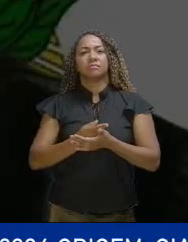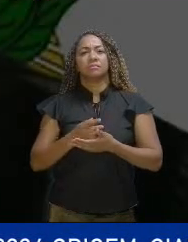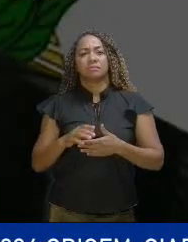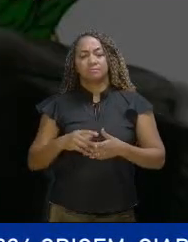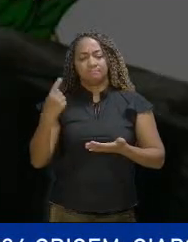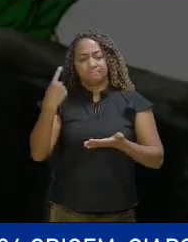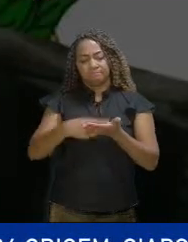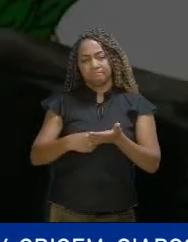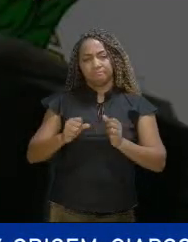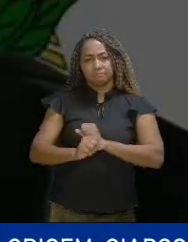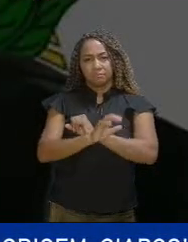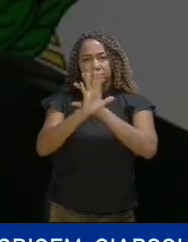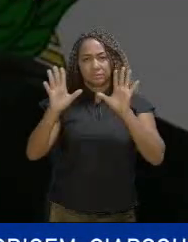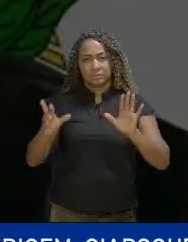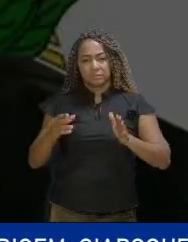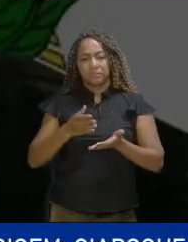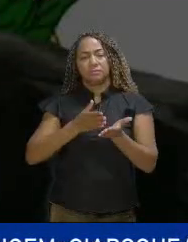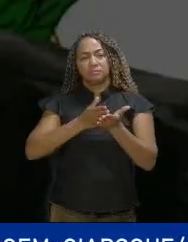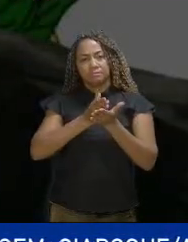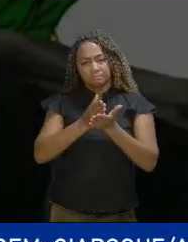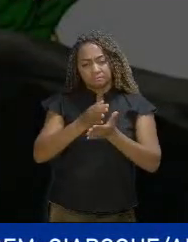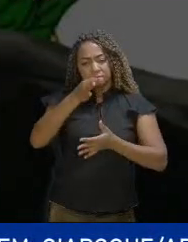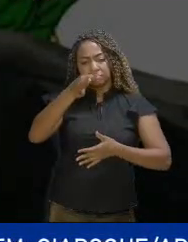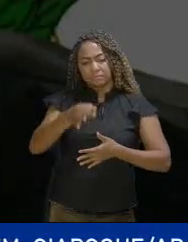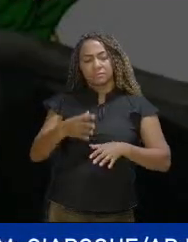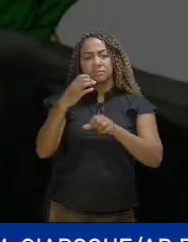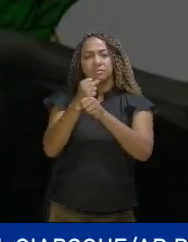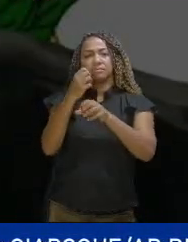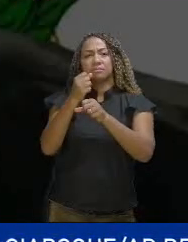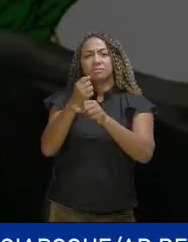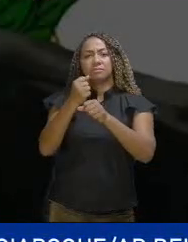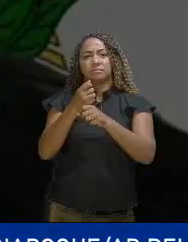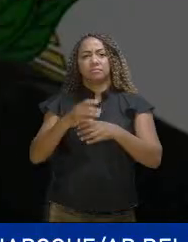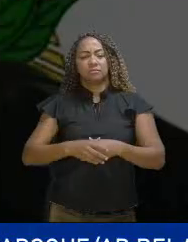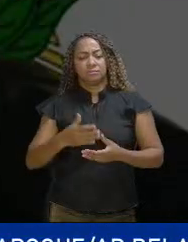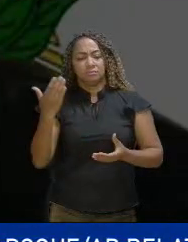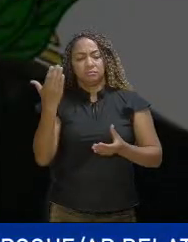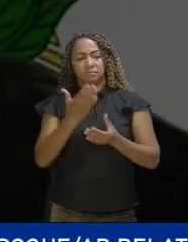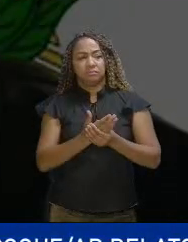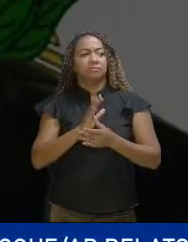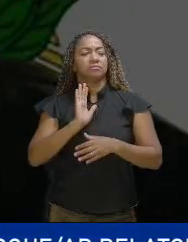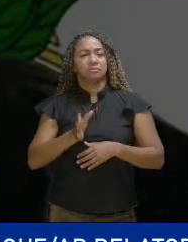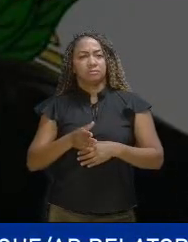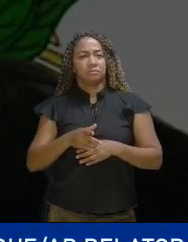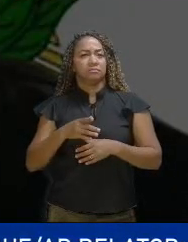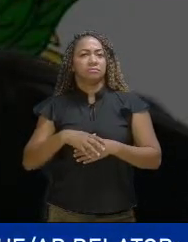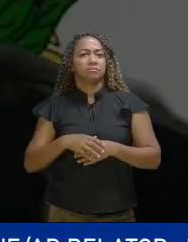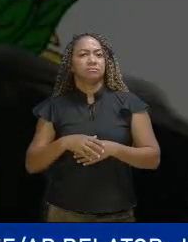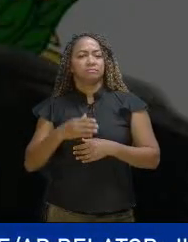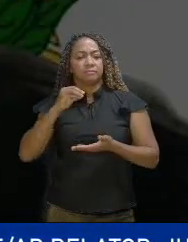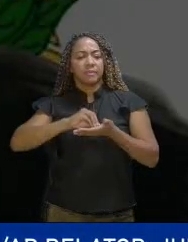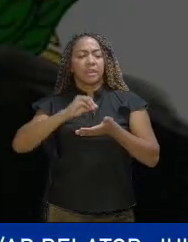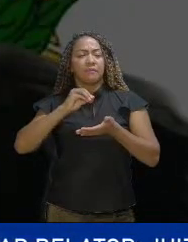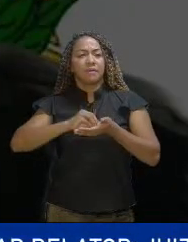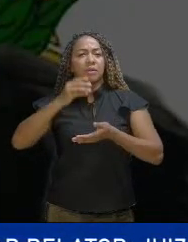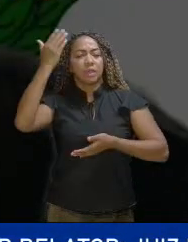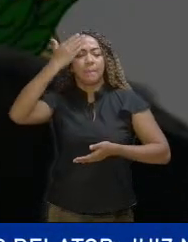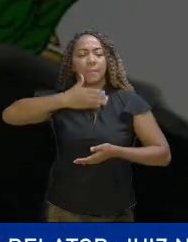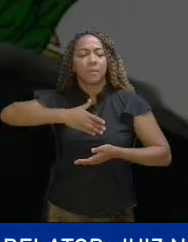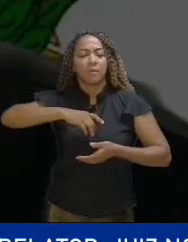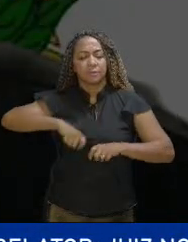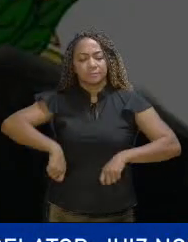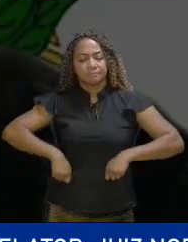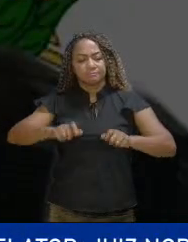compromete a transparência e a regularidade das contas, o que não é o caso nos autos, em que também se verifica a ausência de comprovação de despesas